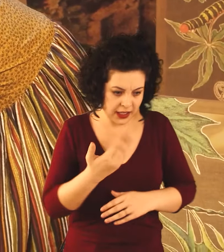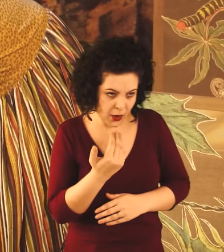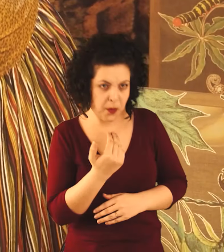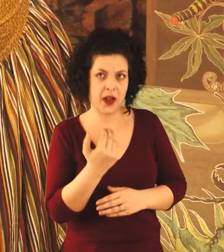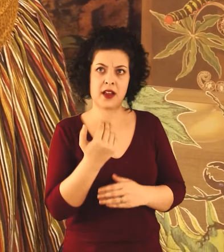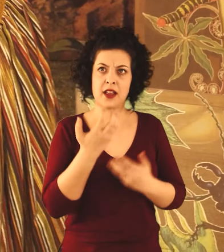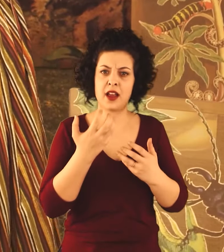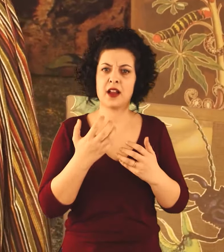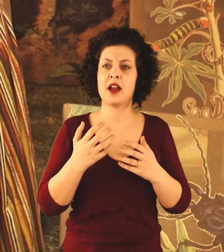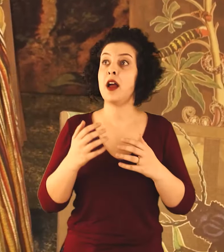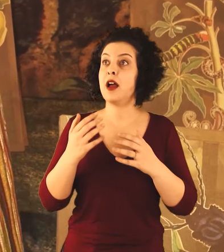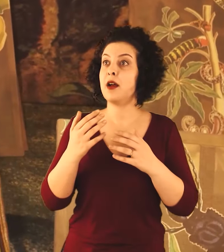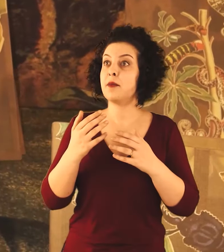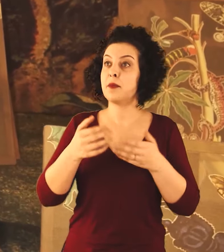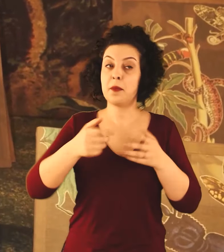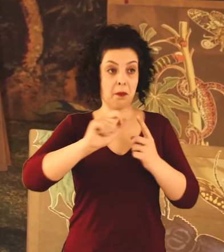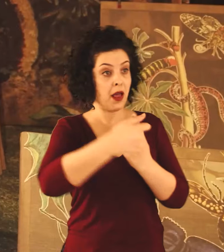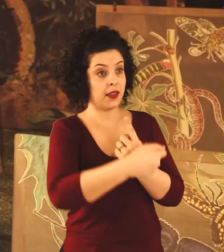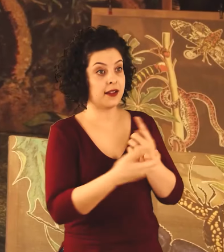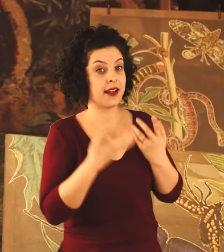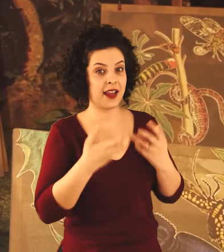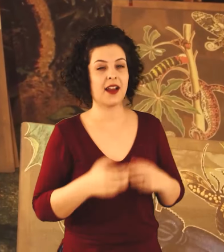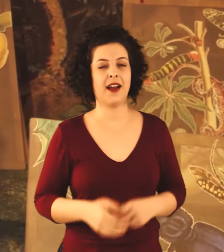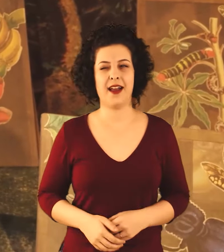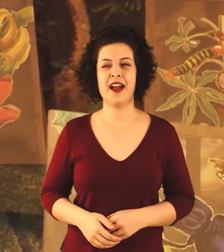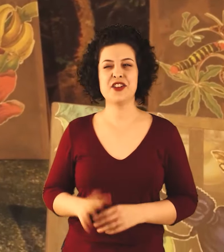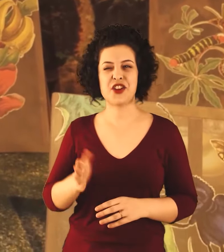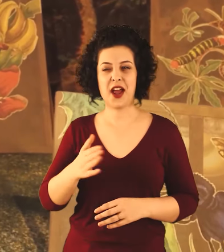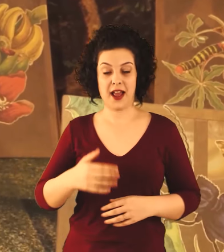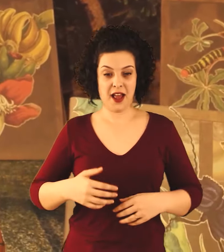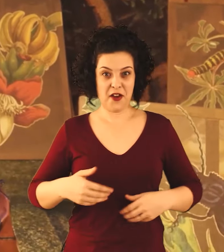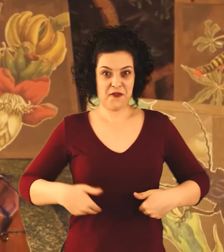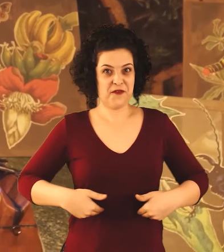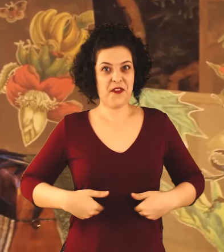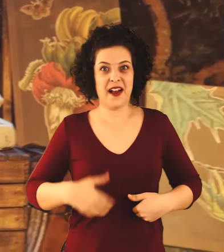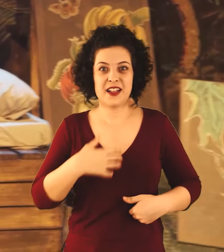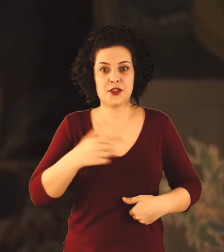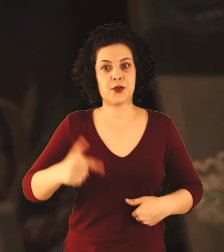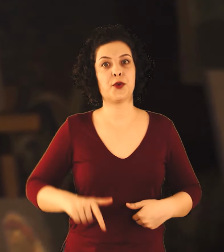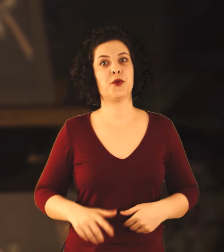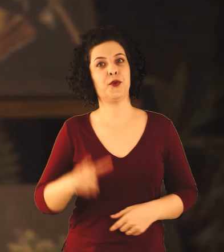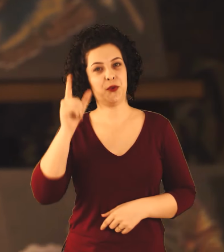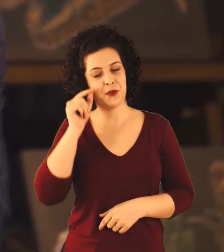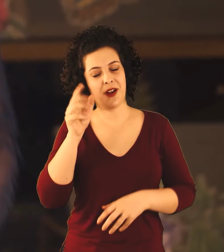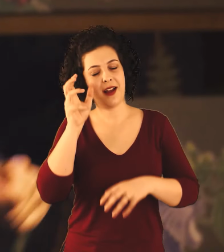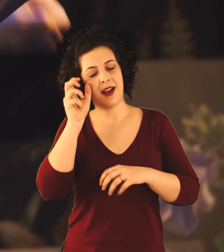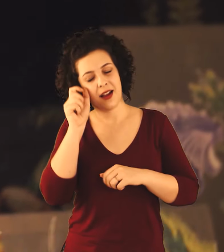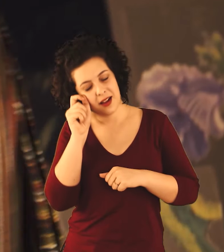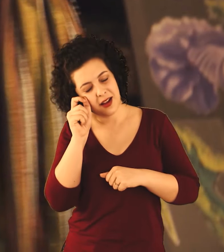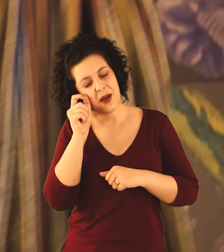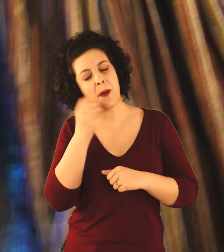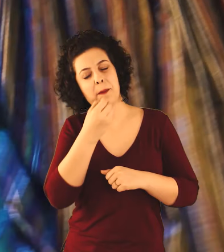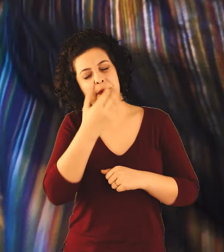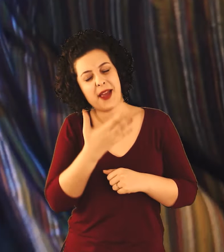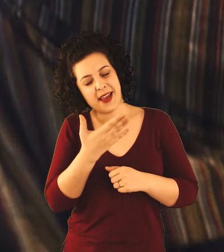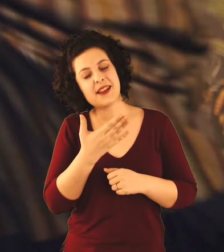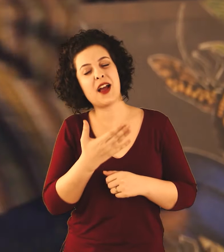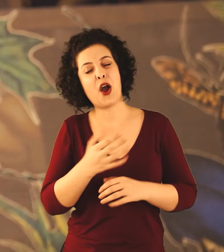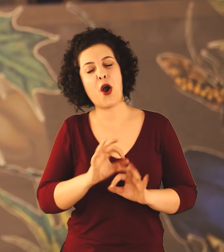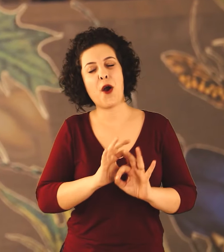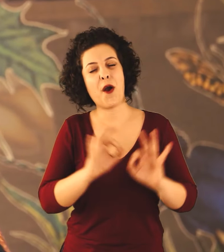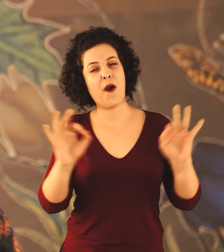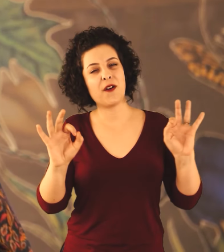Quer comer alguma coisa? Uma banana. Cairia bem. Ah, já voltou o apetite, hein? Nada como uma boa noite de sono. O